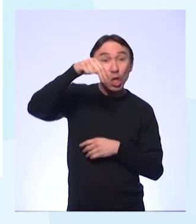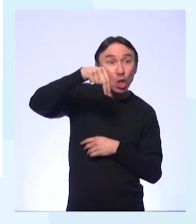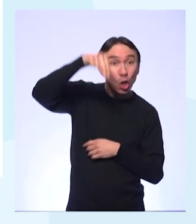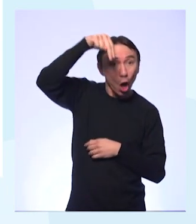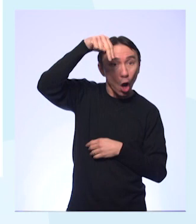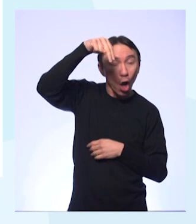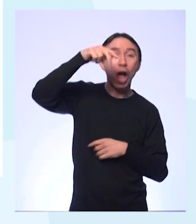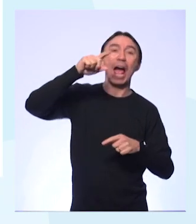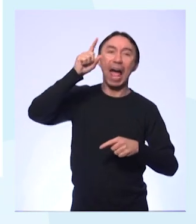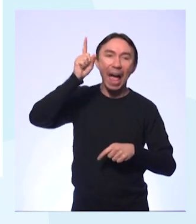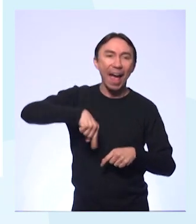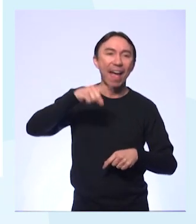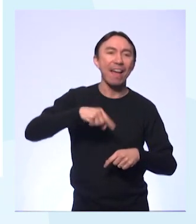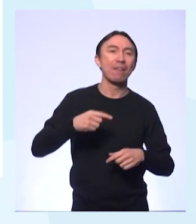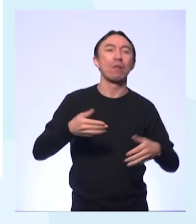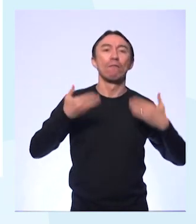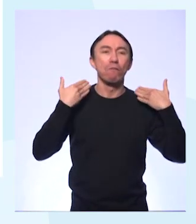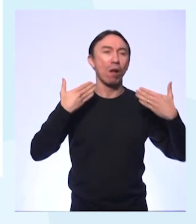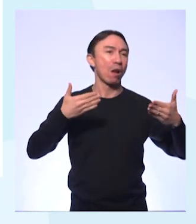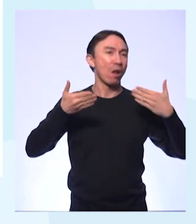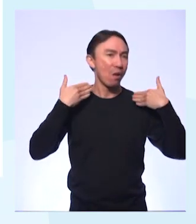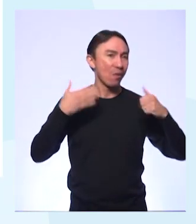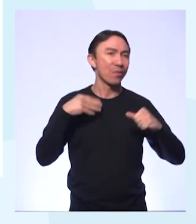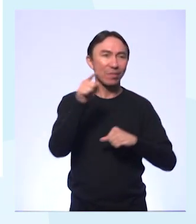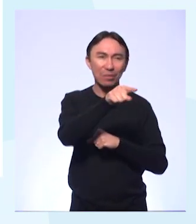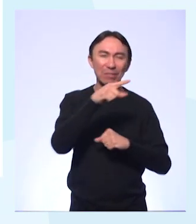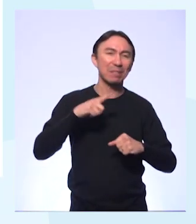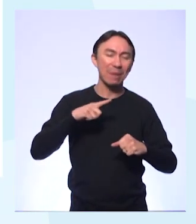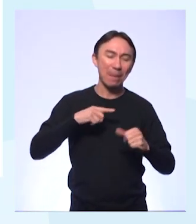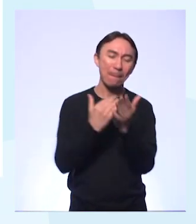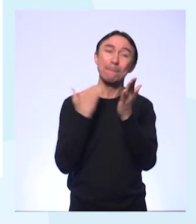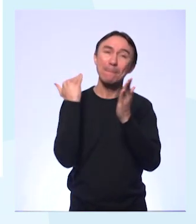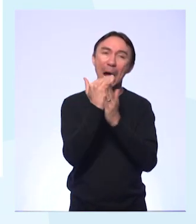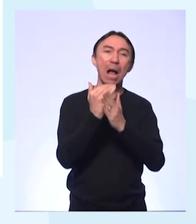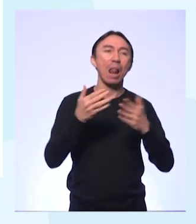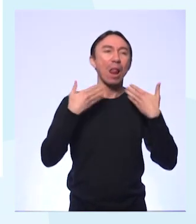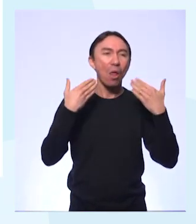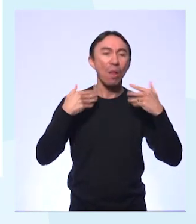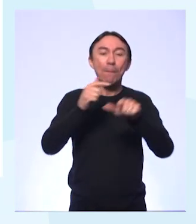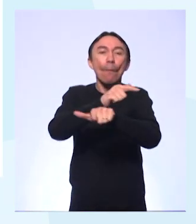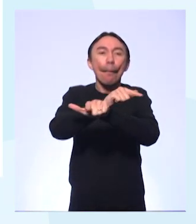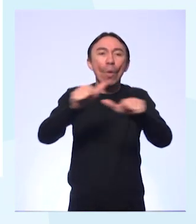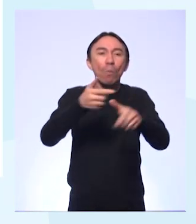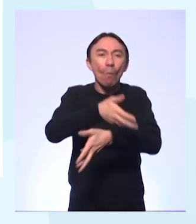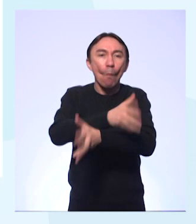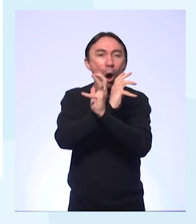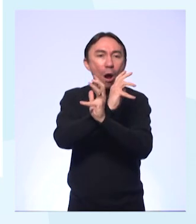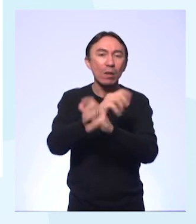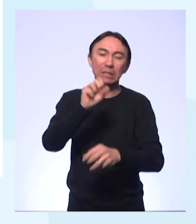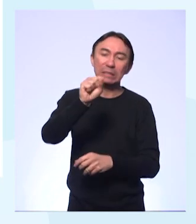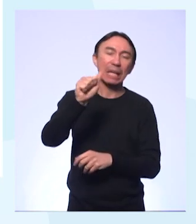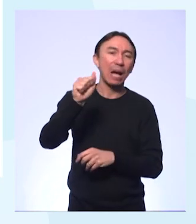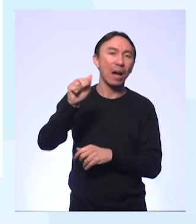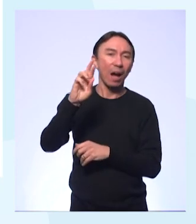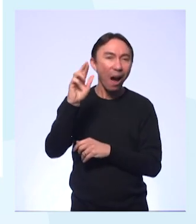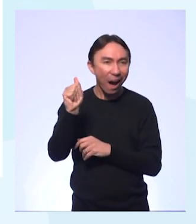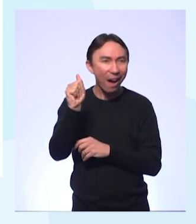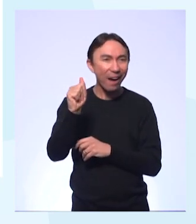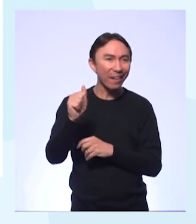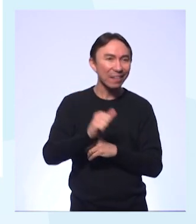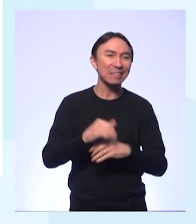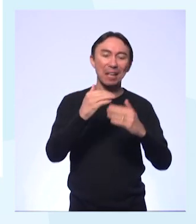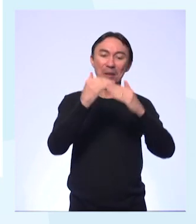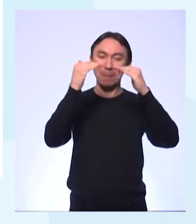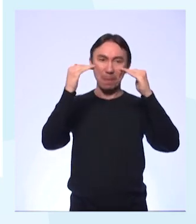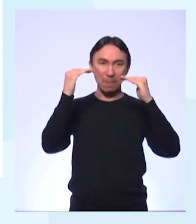focado no deserto do Saara, e nós temos no sul o inverno, que aí as temperaturas são mais brandas. Como há